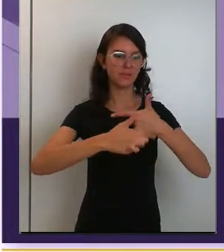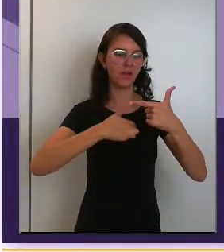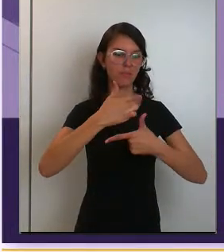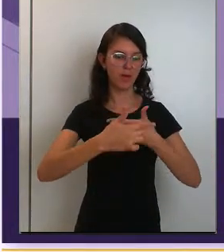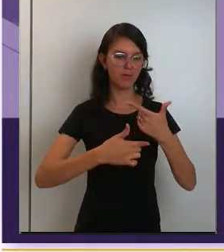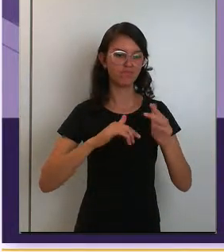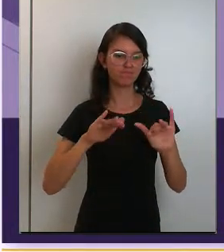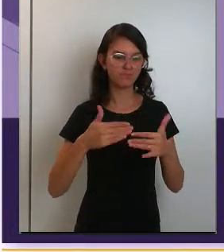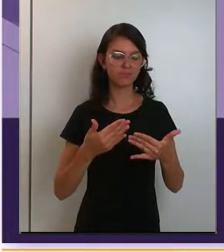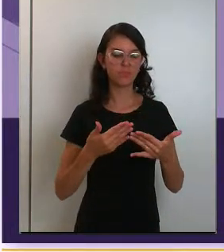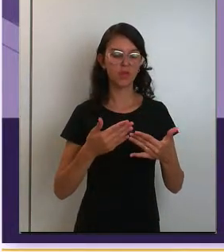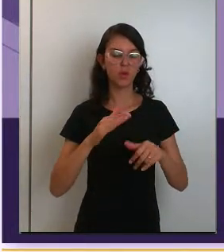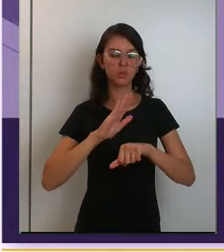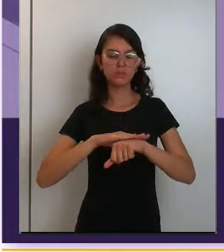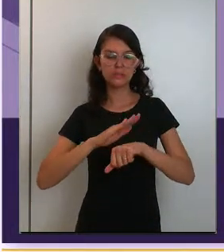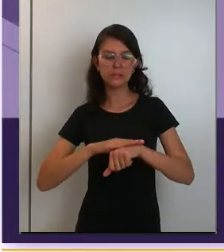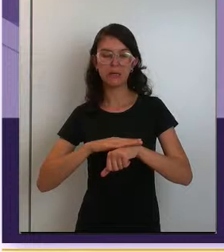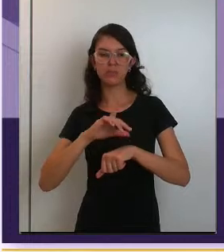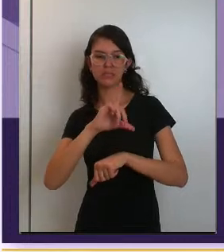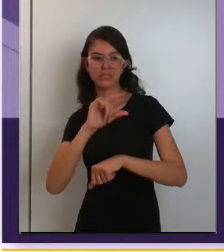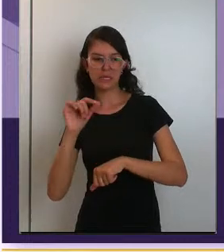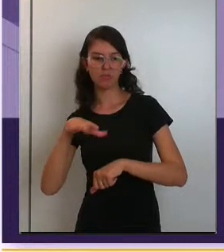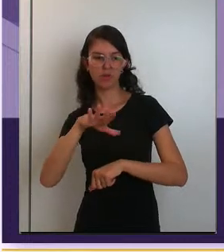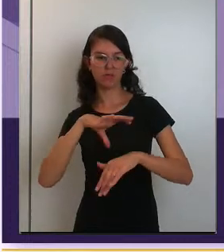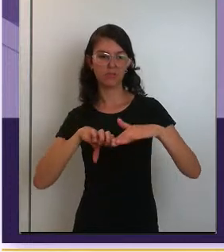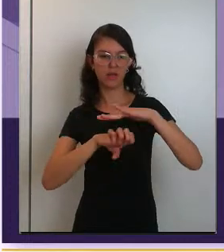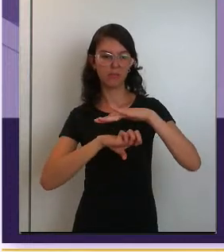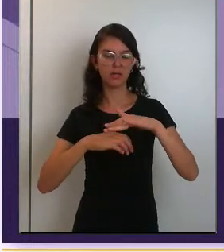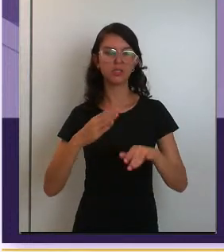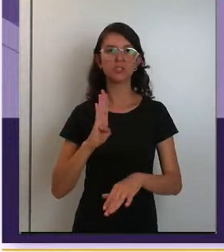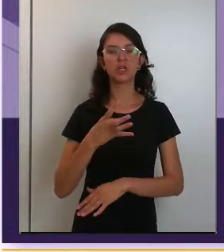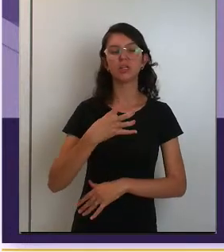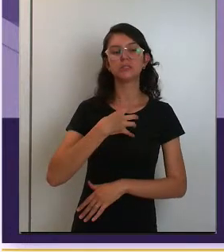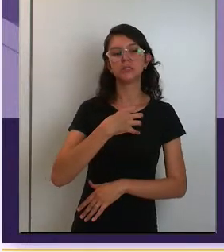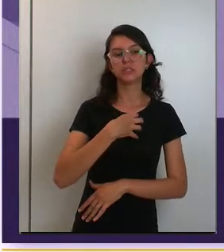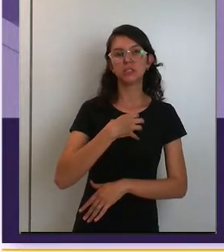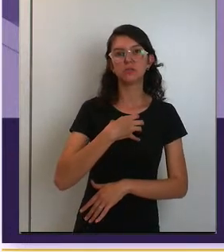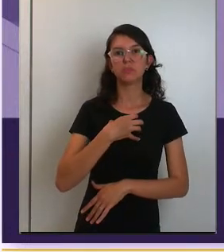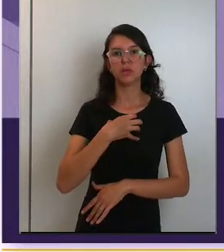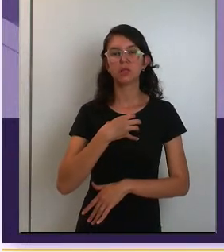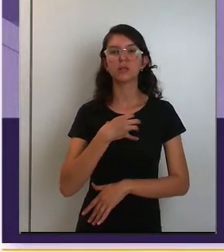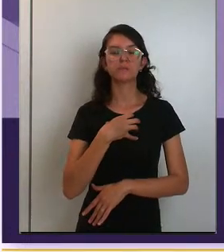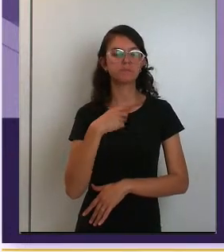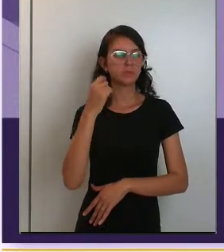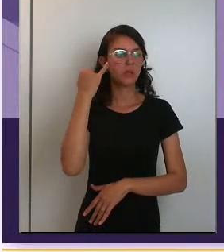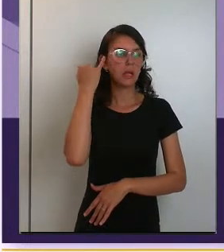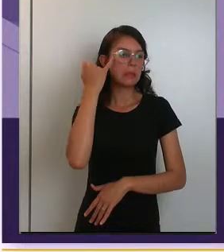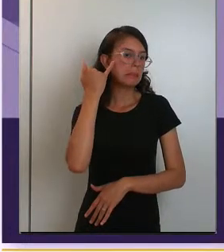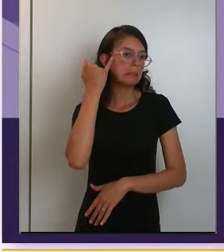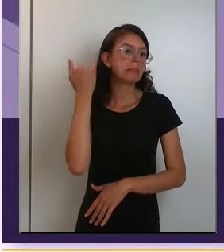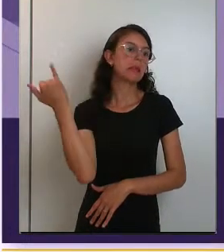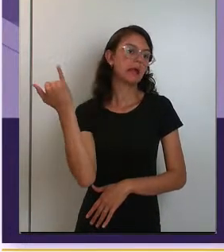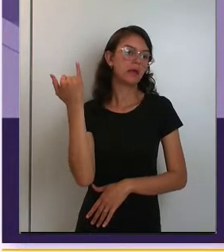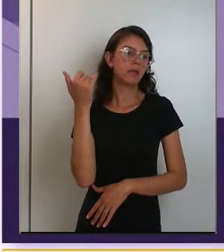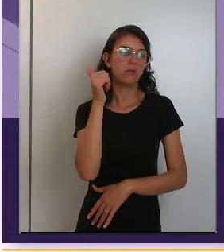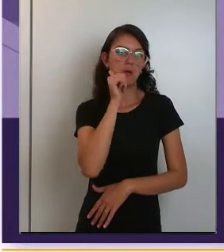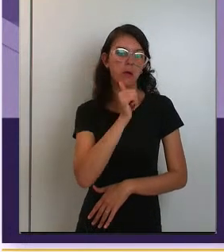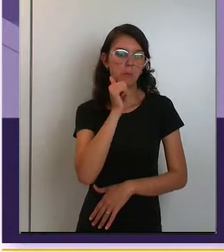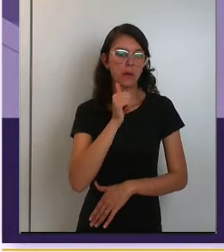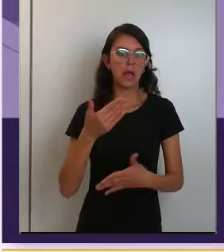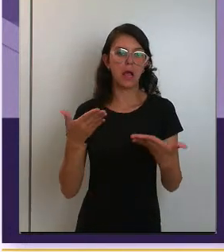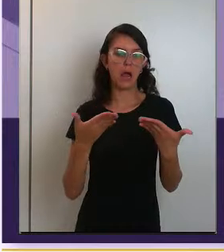muito tempo afastada da carreira, já existe aquele sentimento geral, aquela ideia, aquela visão geral de que a mulher ela se